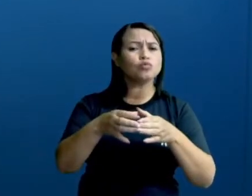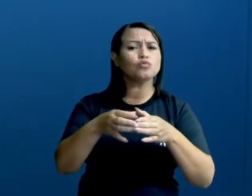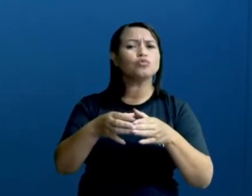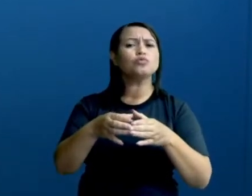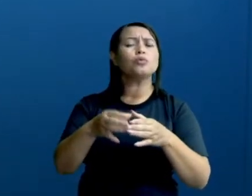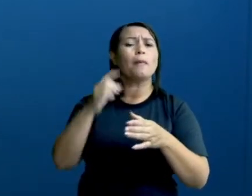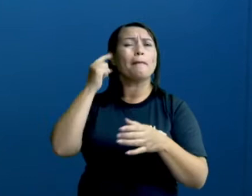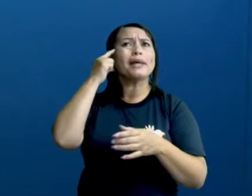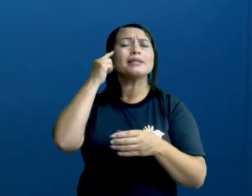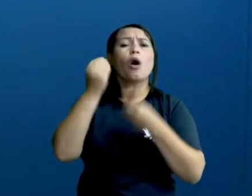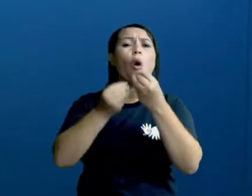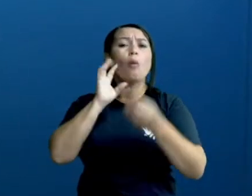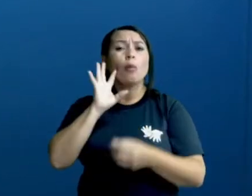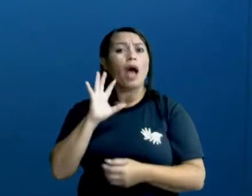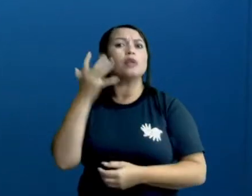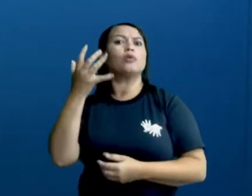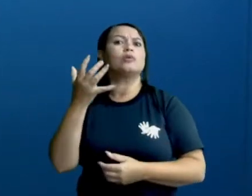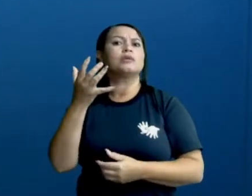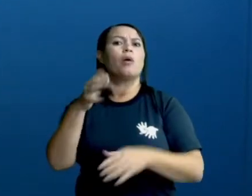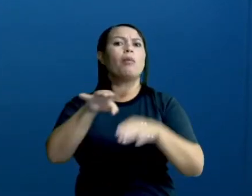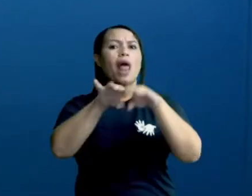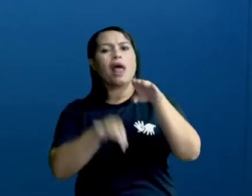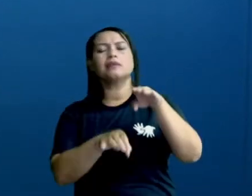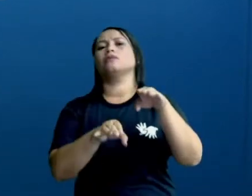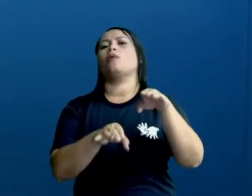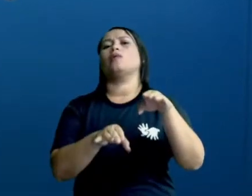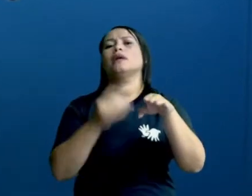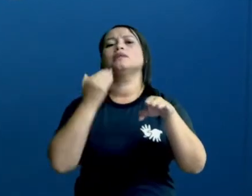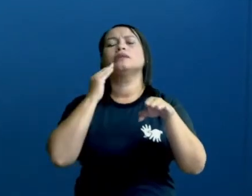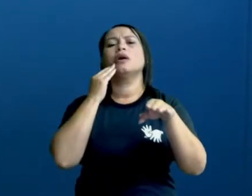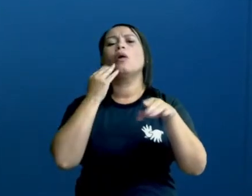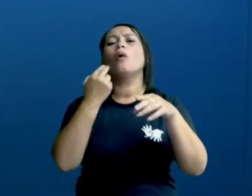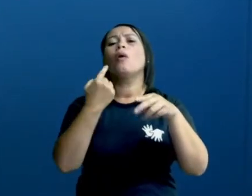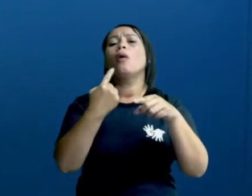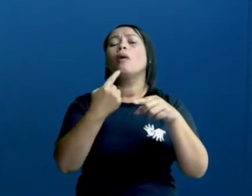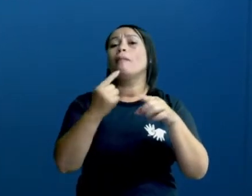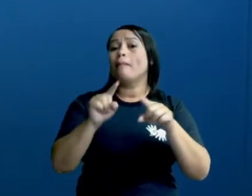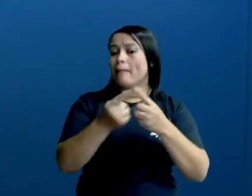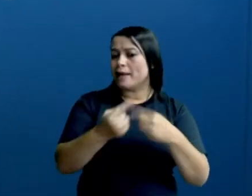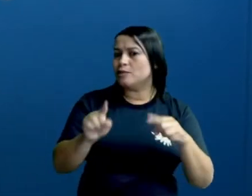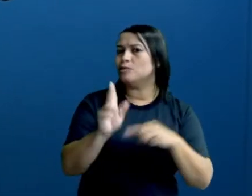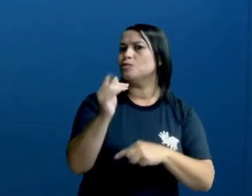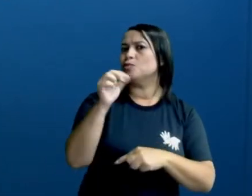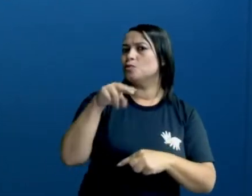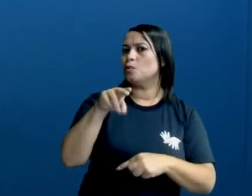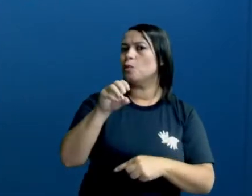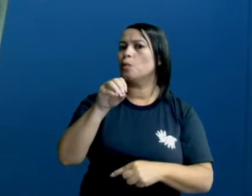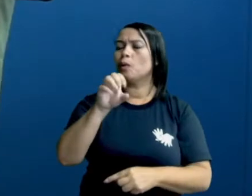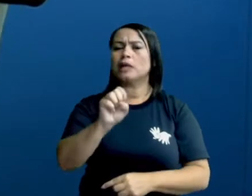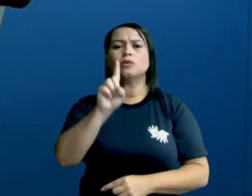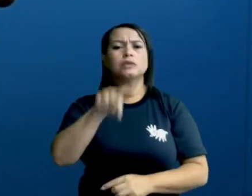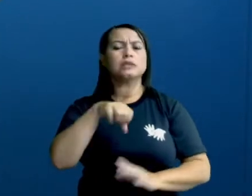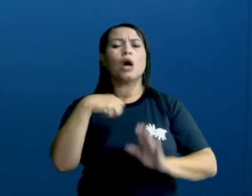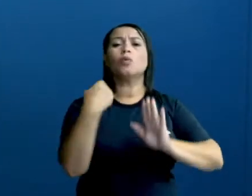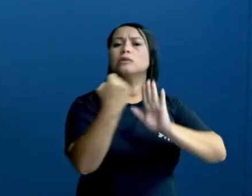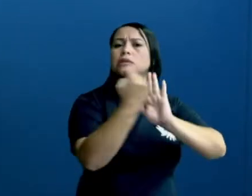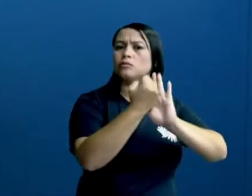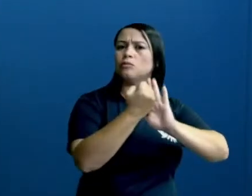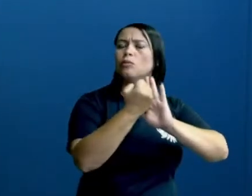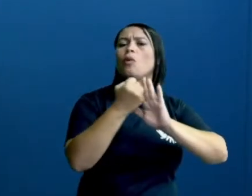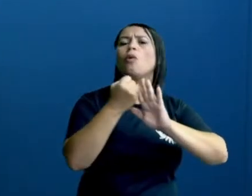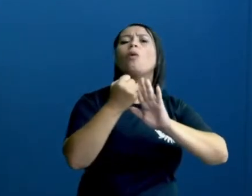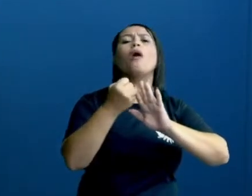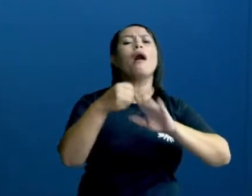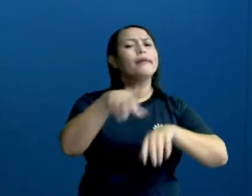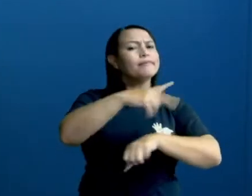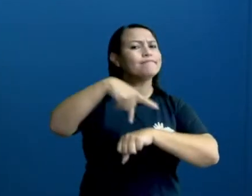achar soluções para estas desigualdades, tá bem? Mas o hino, ele é um símbolo nacional, juntamente com a bandeira, que eu coloquei